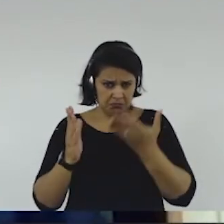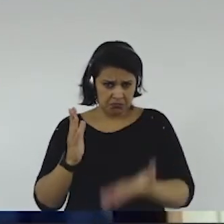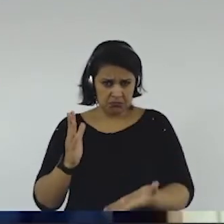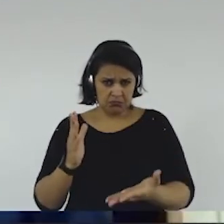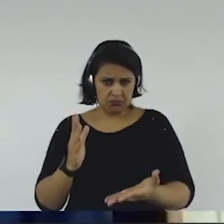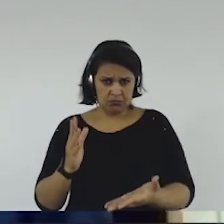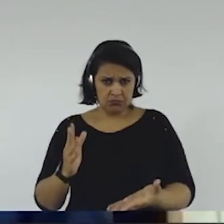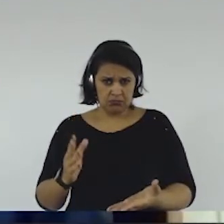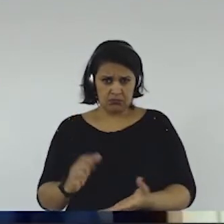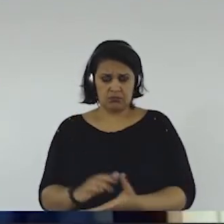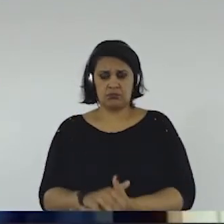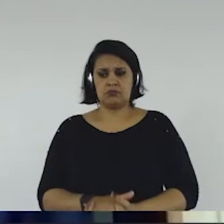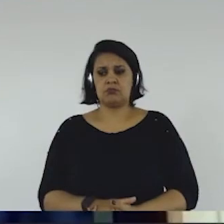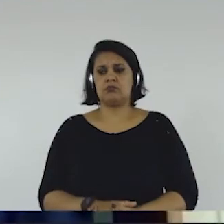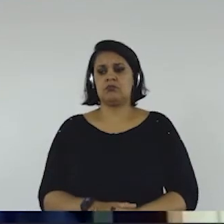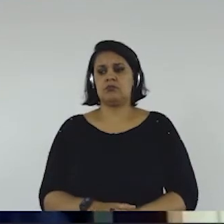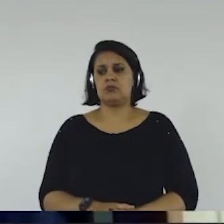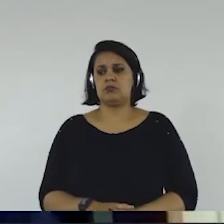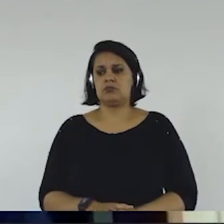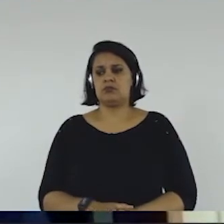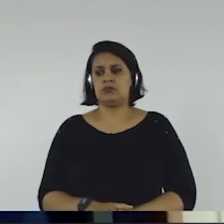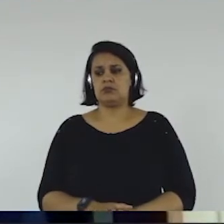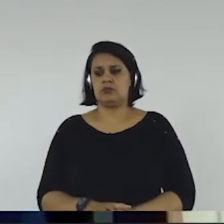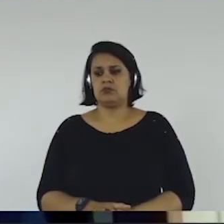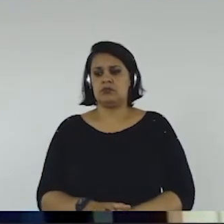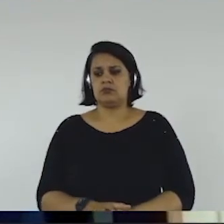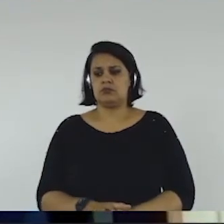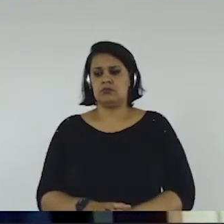de exercício da jurisdição arbitral?